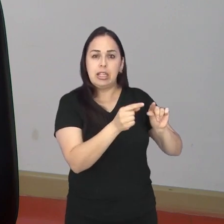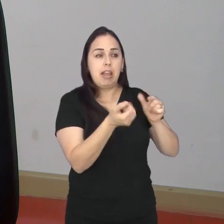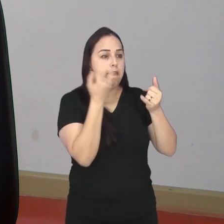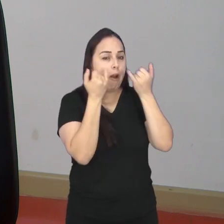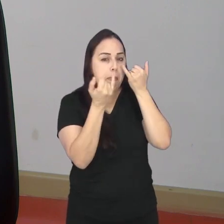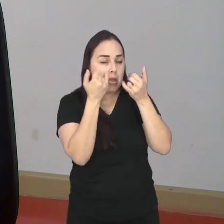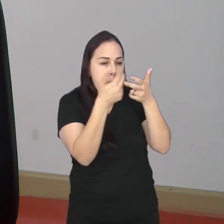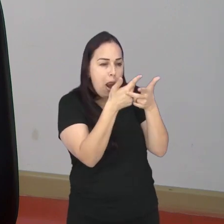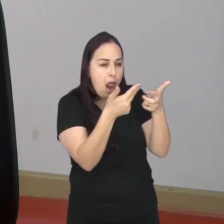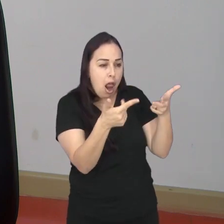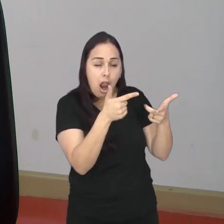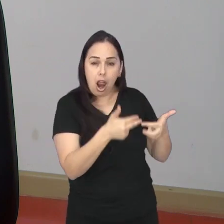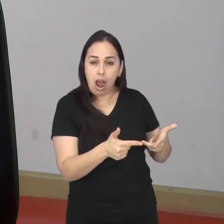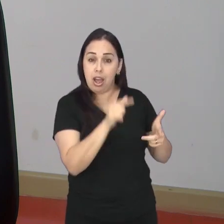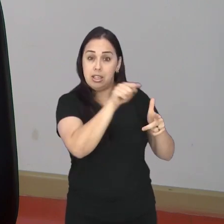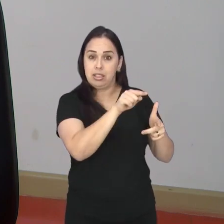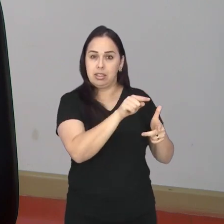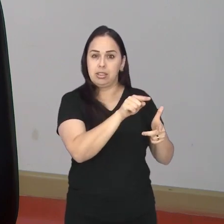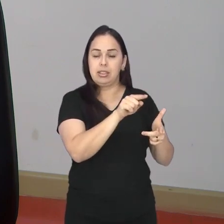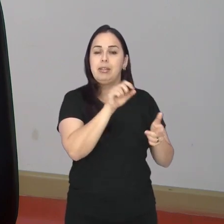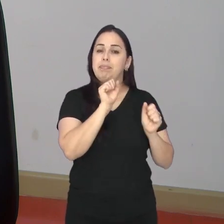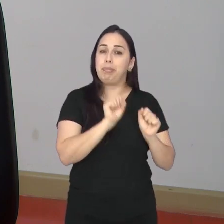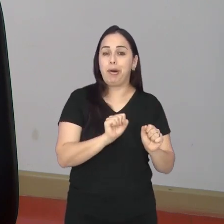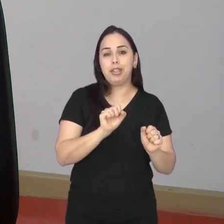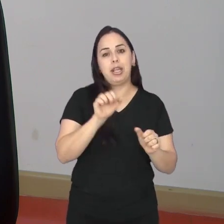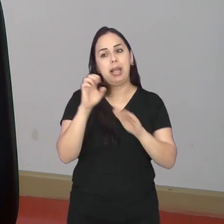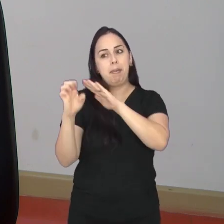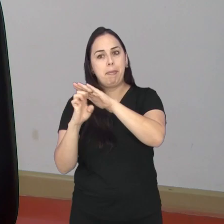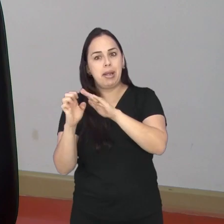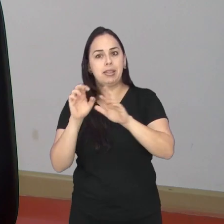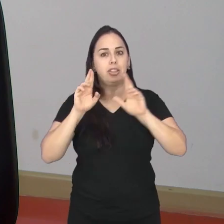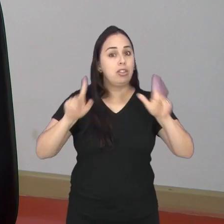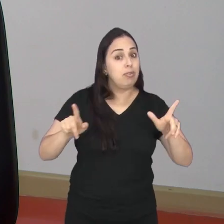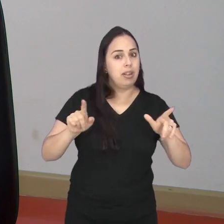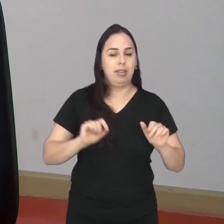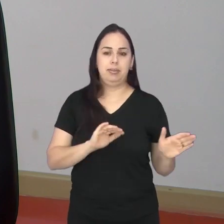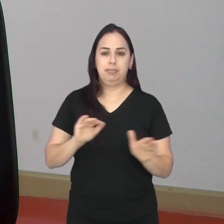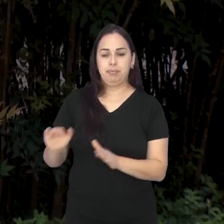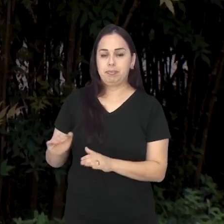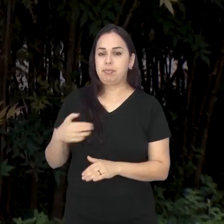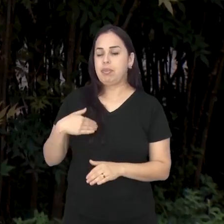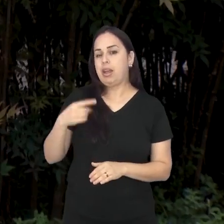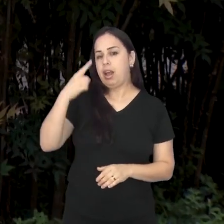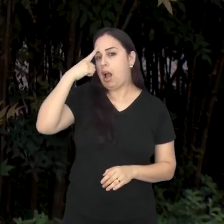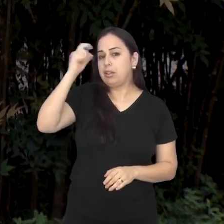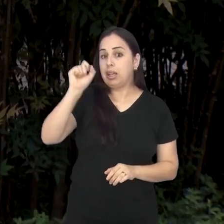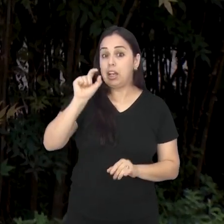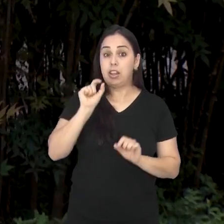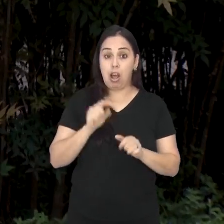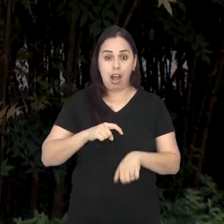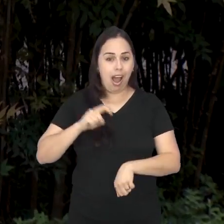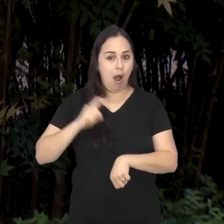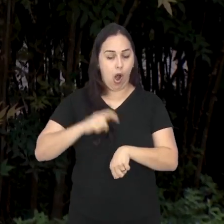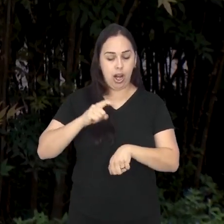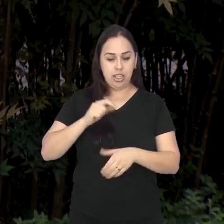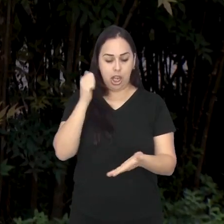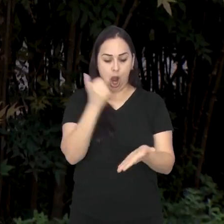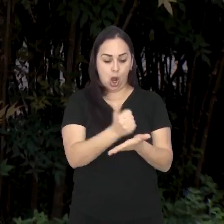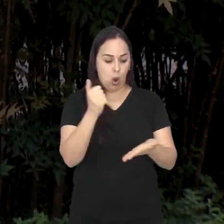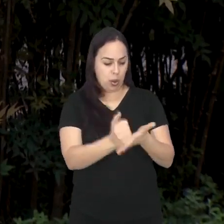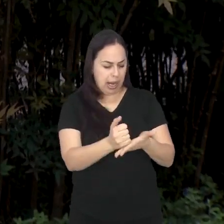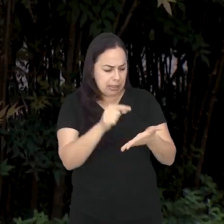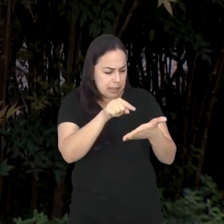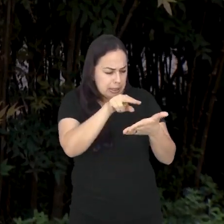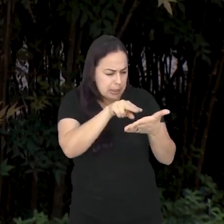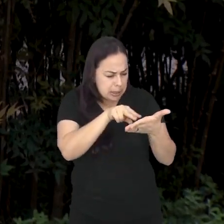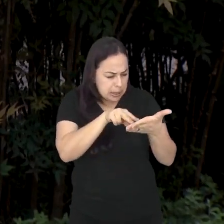já que lá constam todas as informações de cancelamento que mudam de empresa para empresa. O ideal é que quando a gente vai fechar alguma